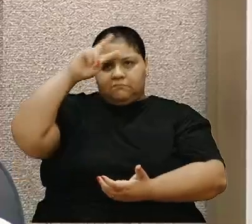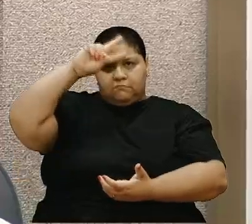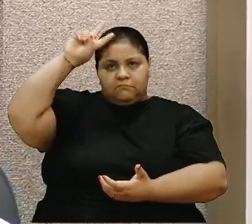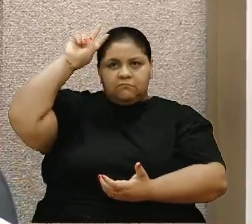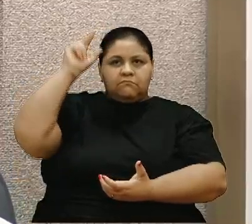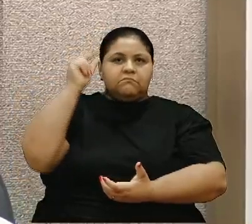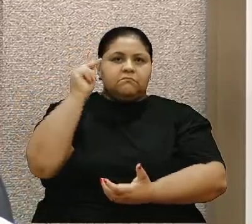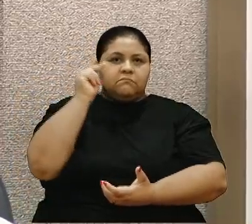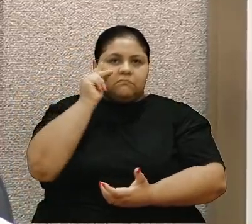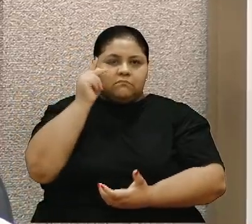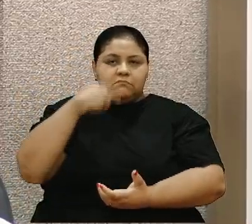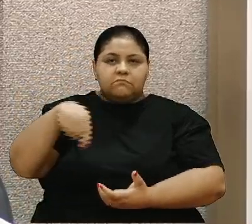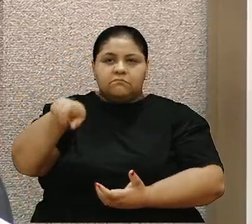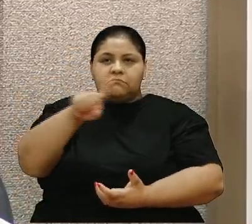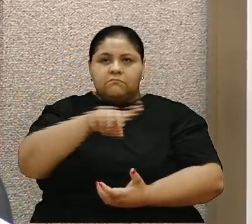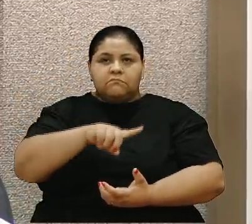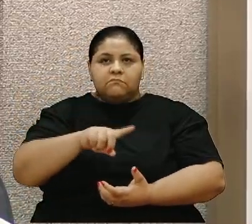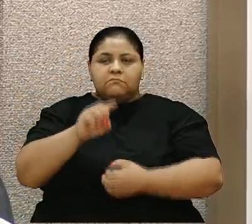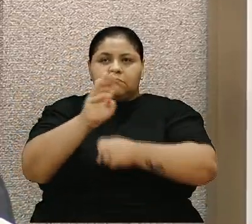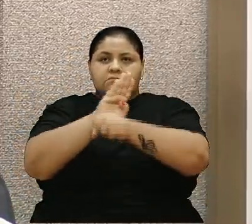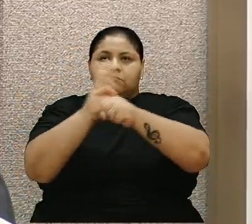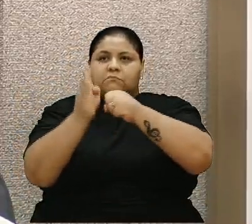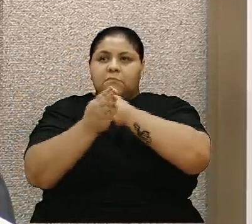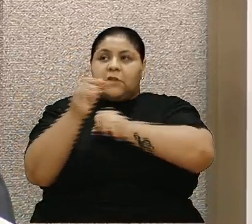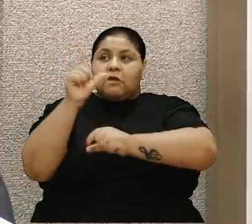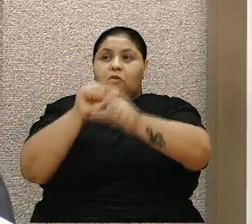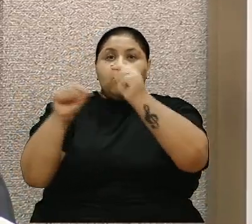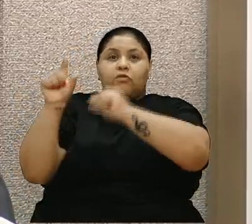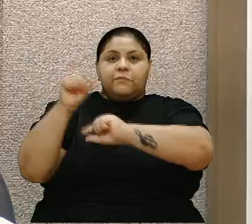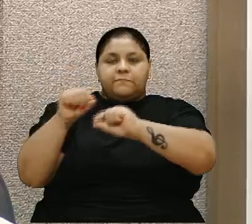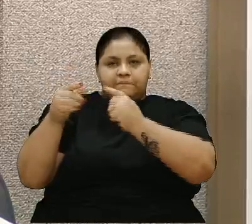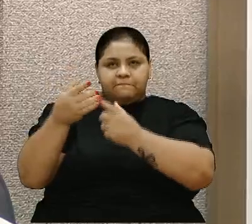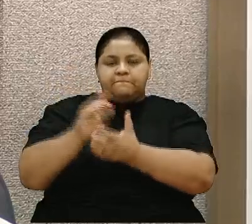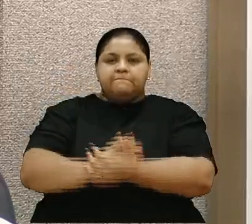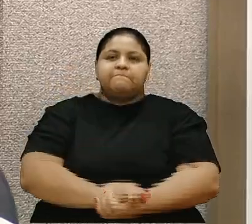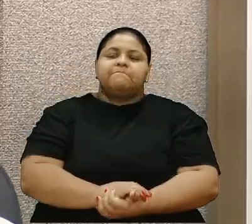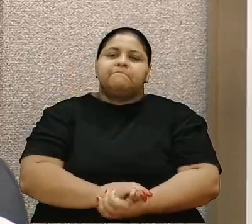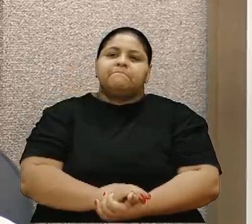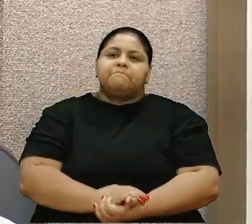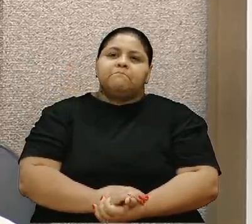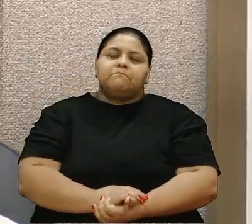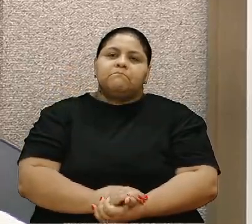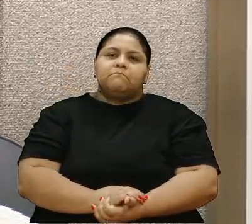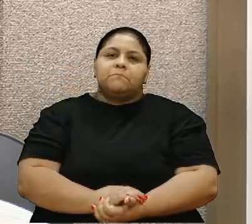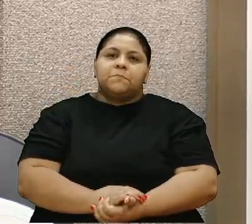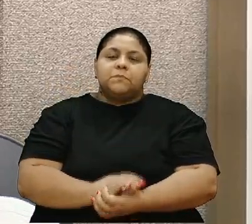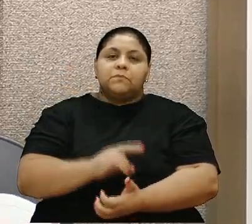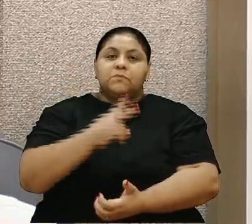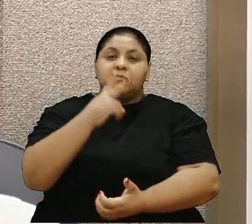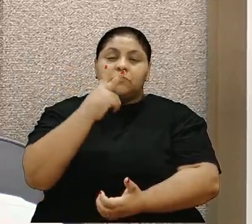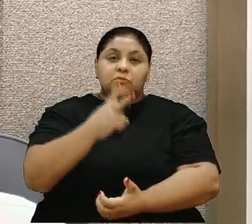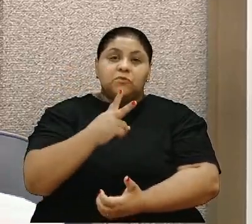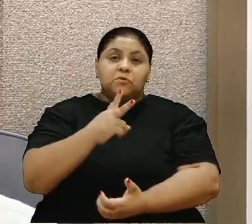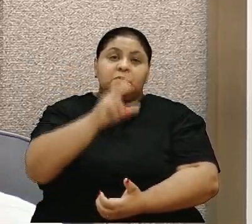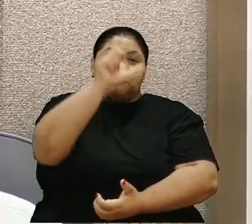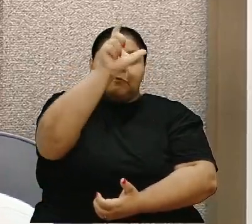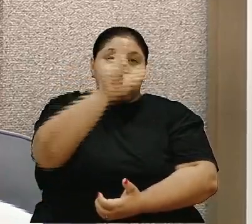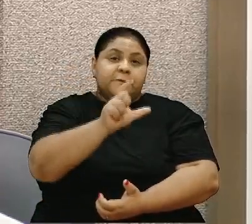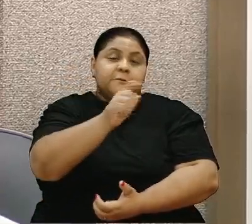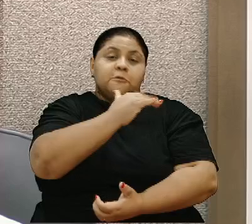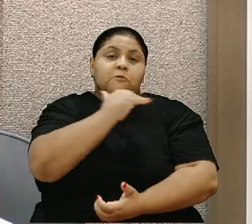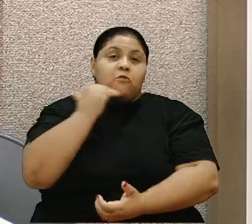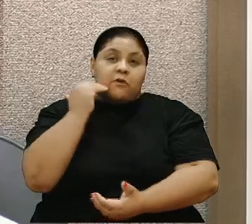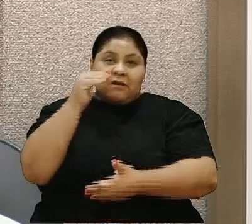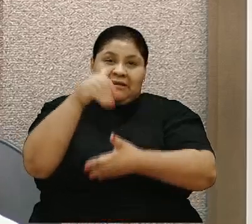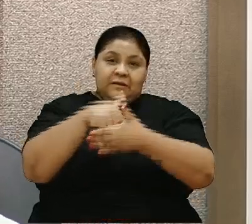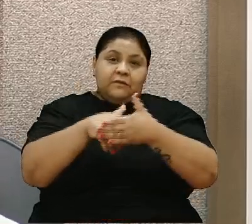Libardi, nós que estamos lá do bairro Cruzeiro. Há 2 perdas muito sentidas na nossa comunidade.